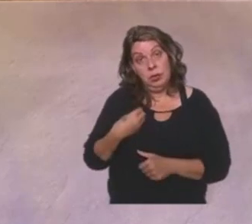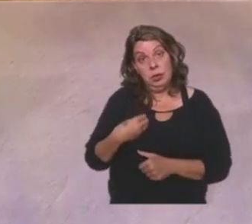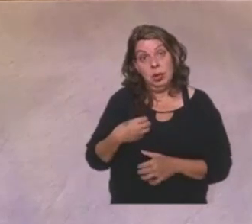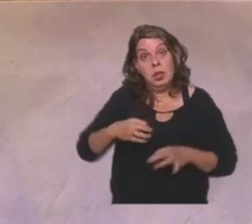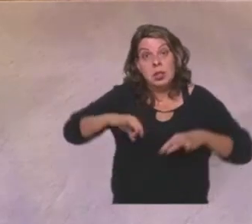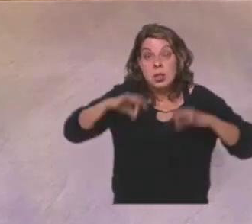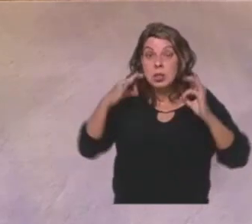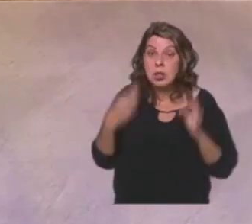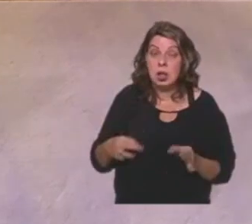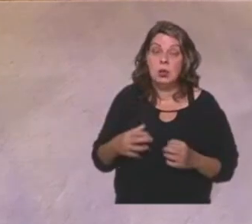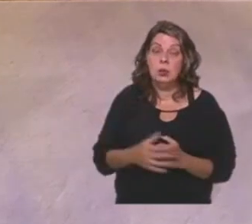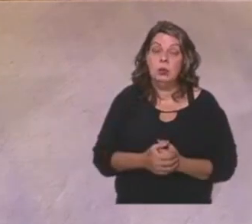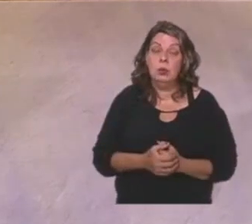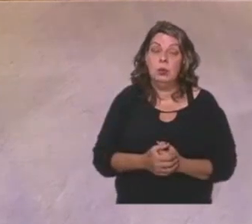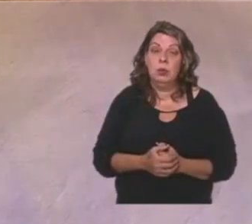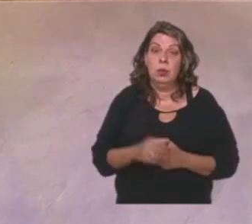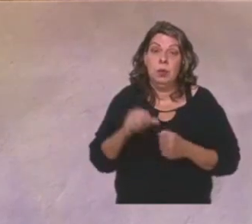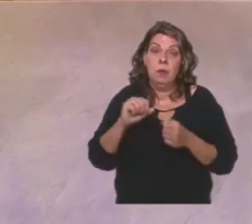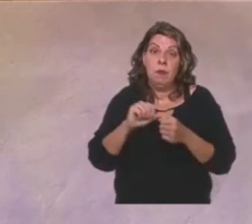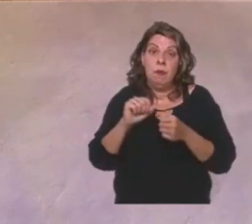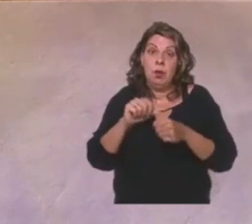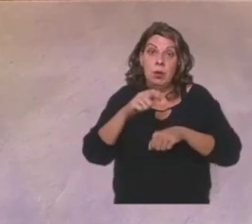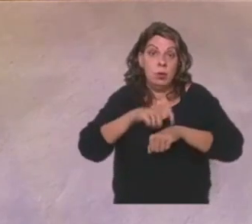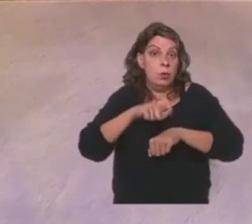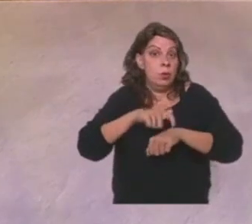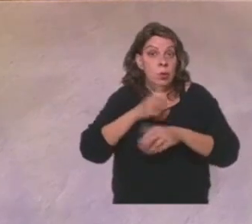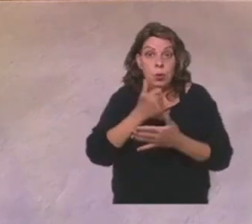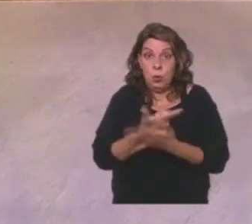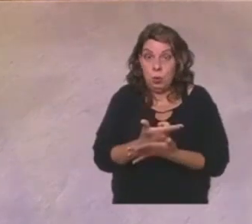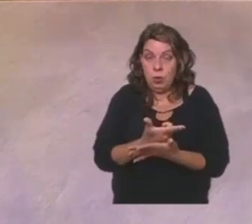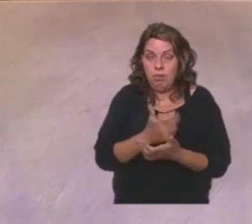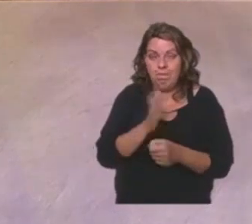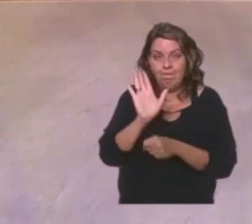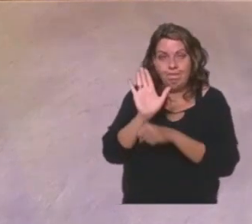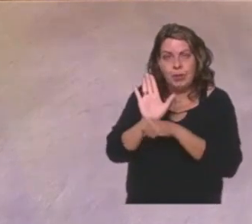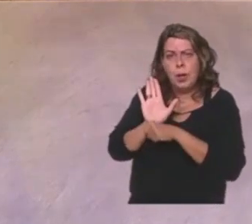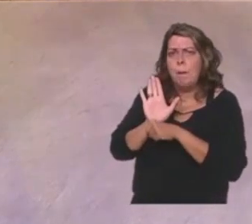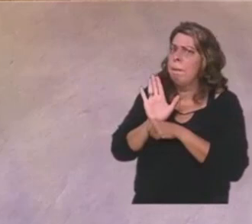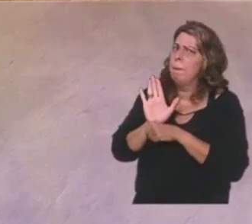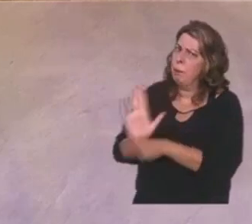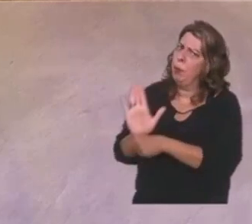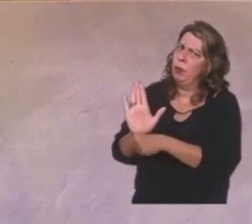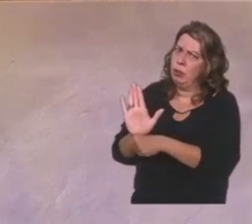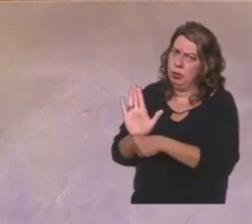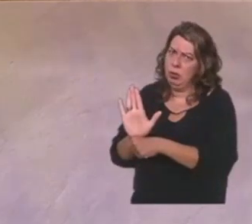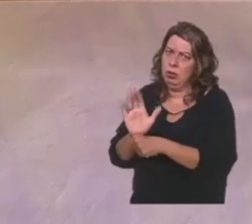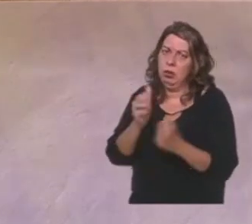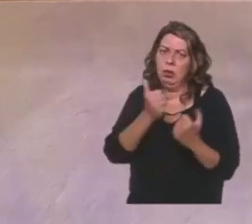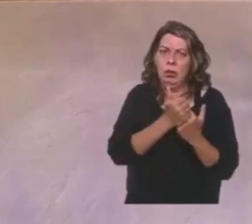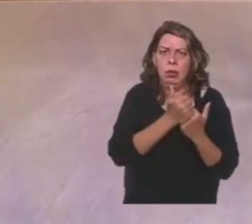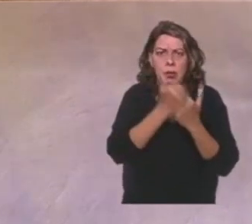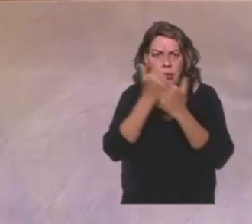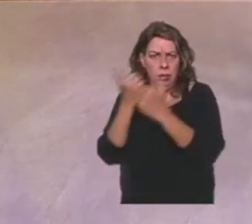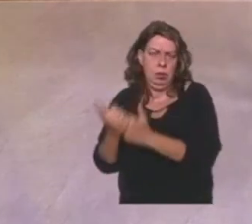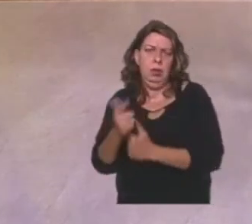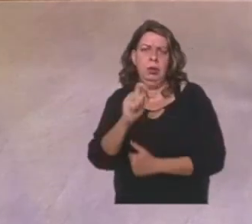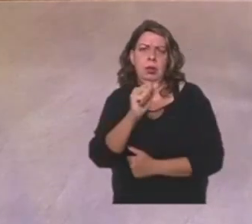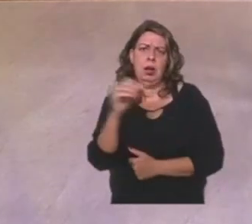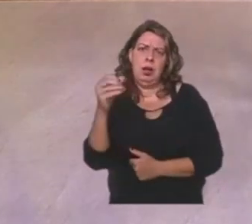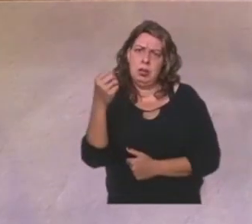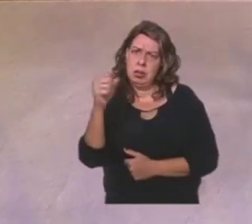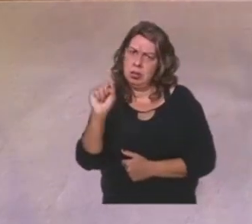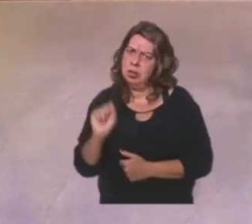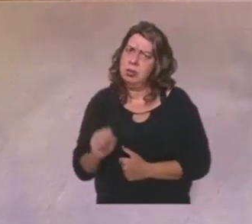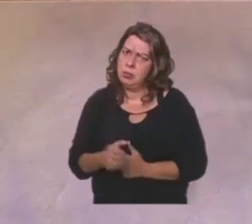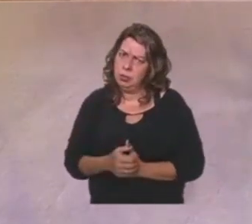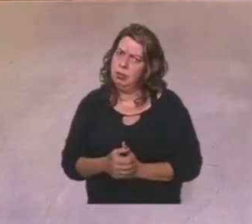coisa é certa: naquele momento que você faz a sua compra do seu título, já automaticamente você está auxiliando o GAC Sergipe. É verdade, que é um trabalho